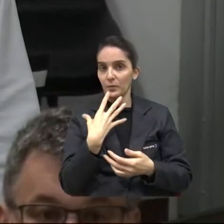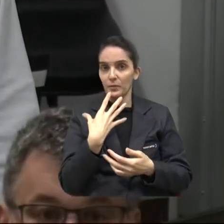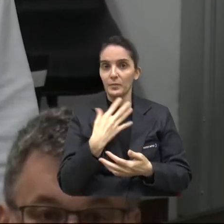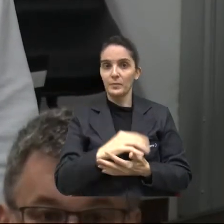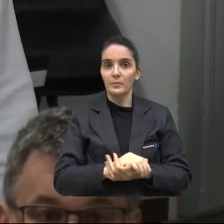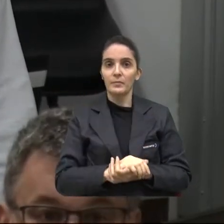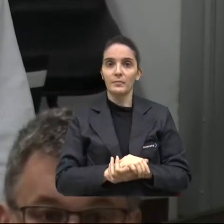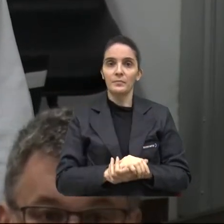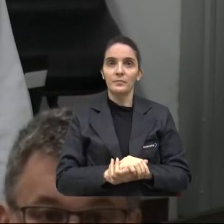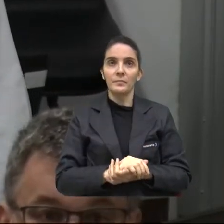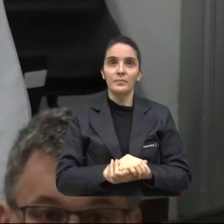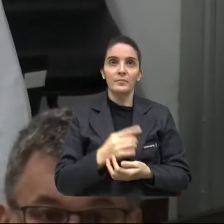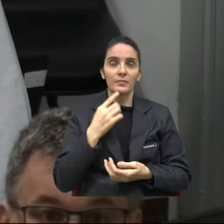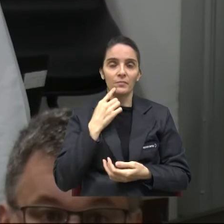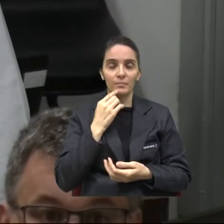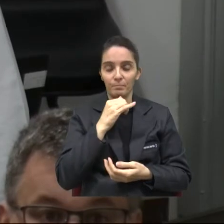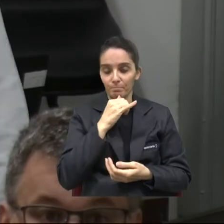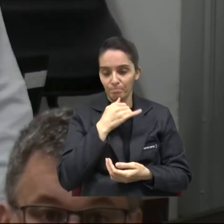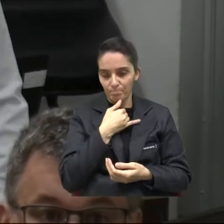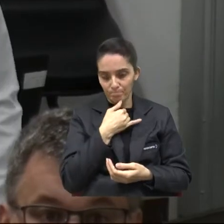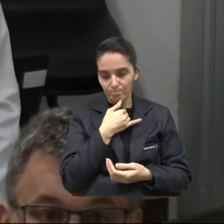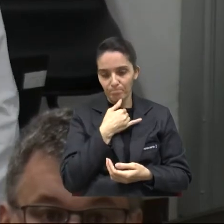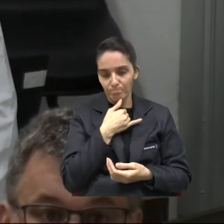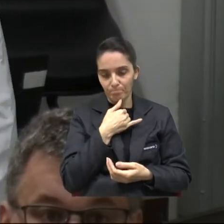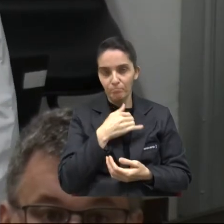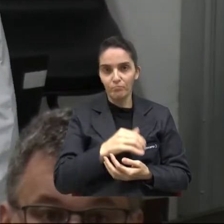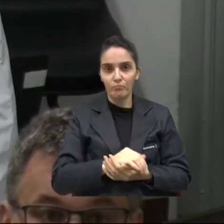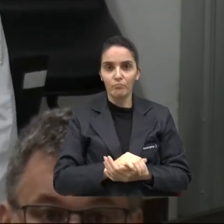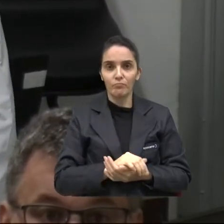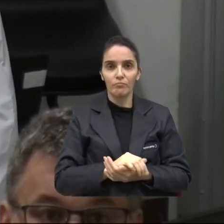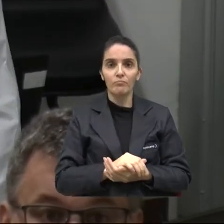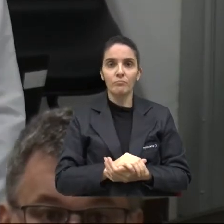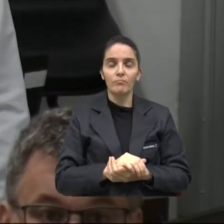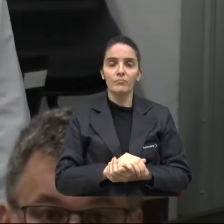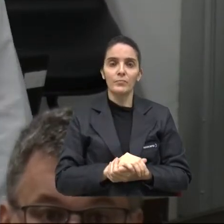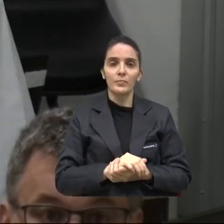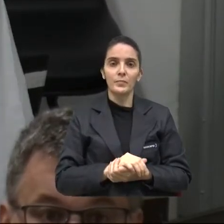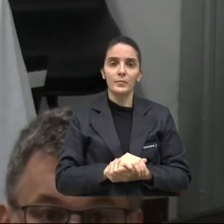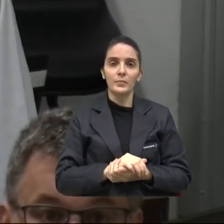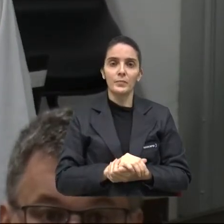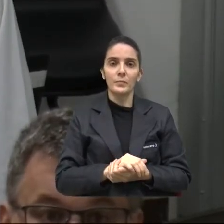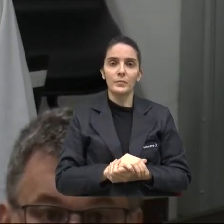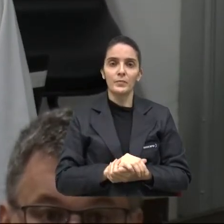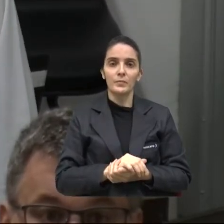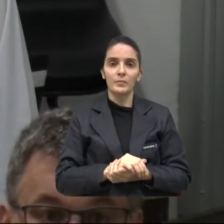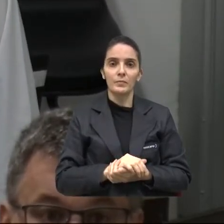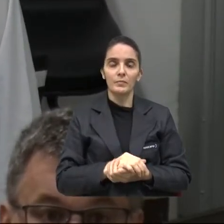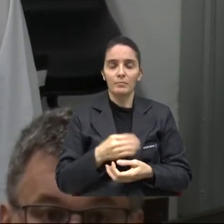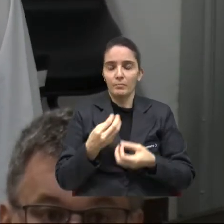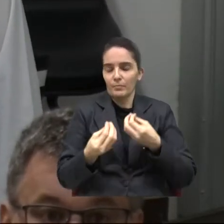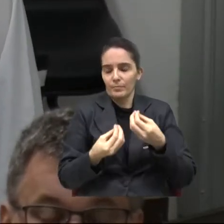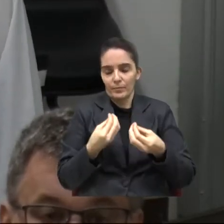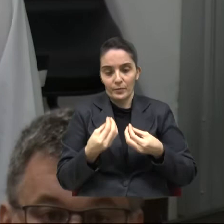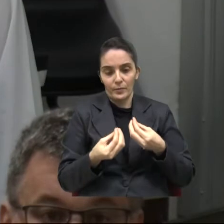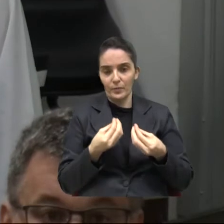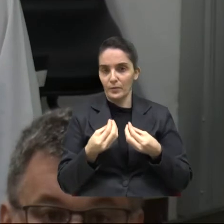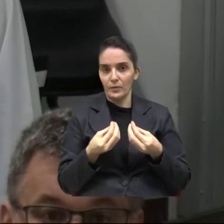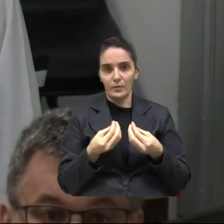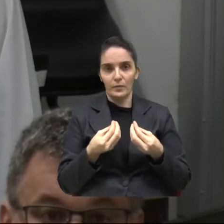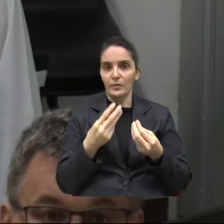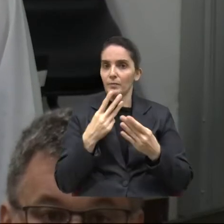Fiquei muito triste, muito chateado da notícia que eu tive. E não seria diferente dessa